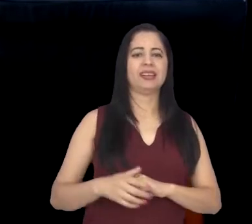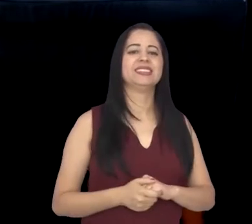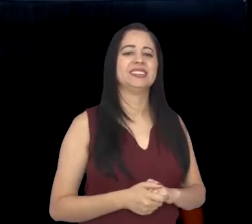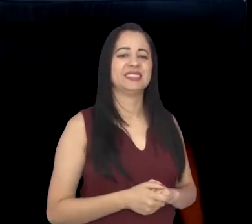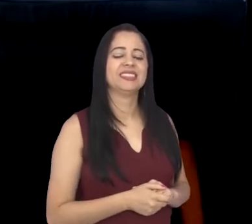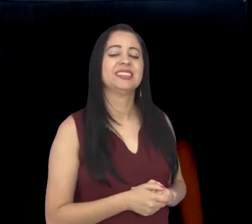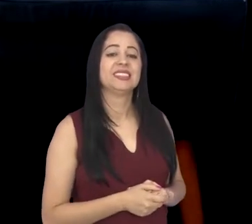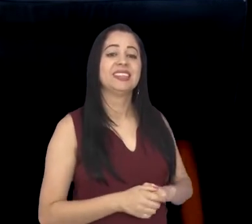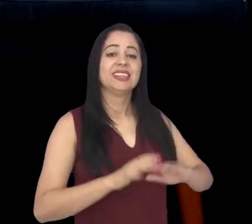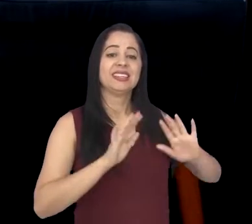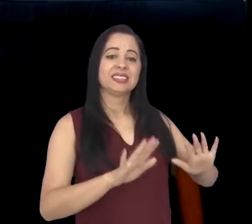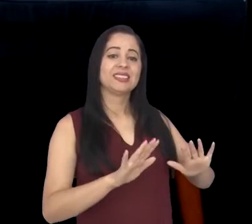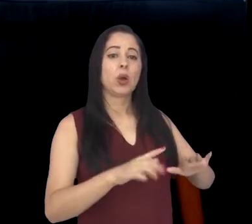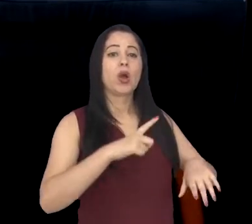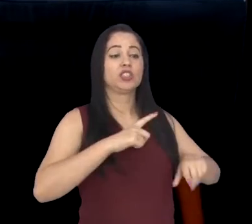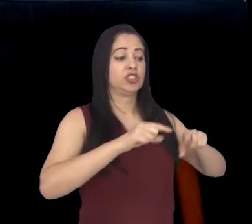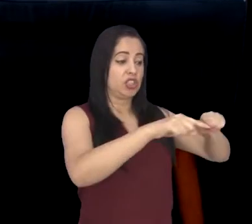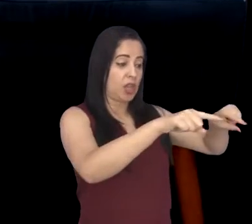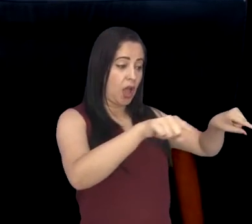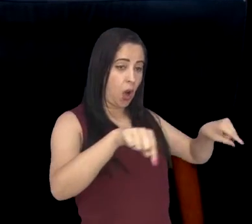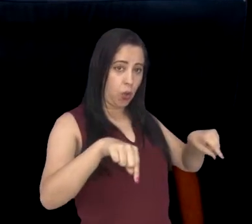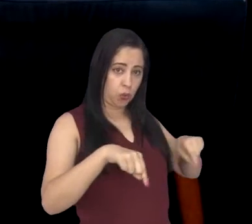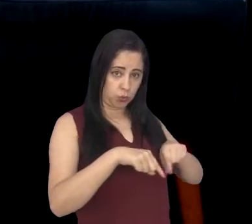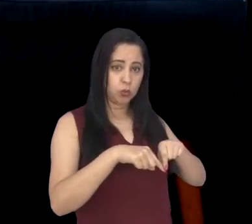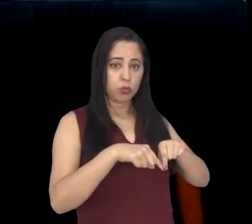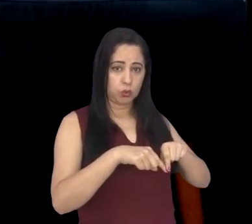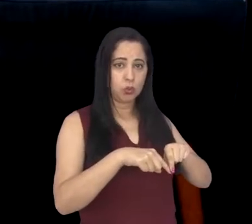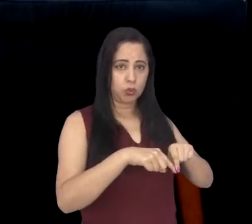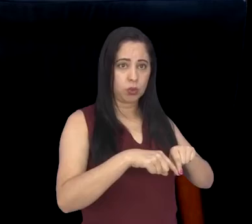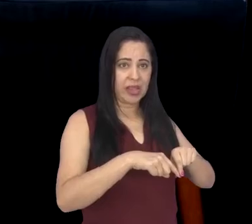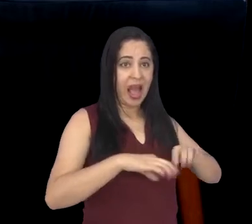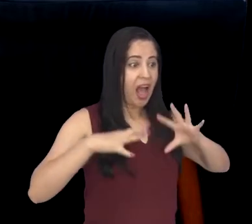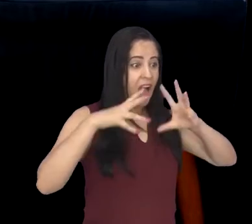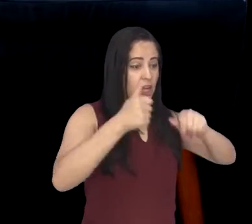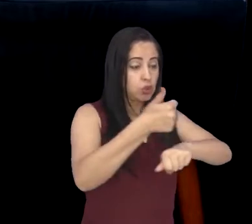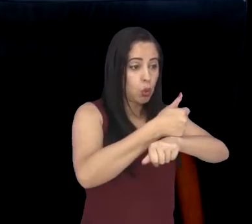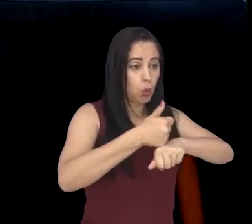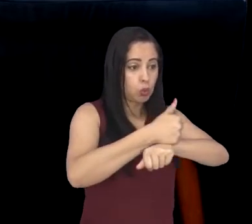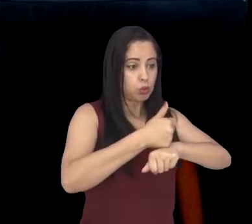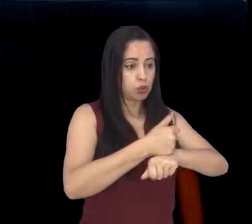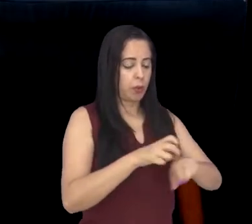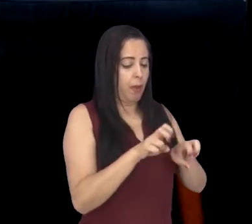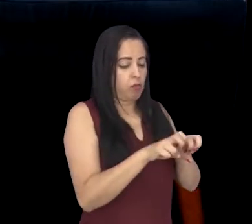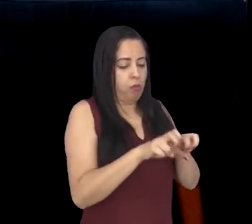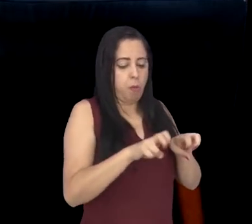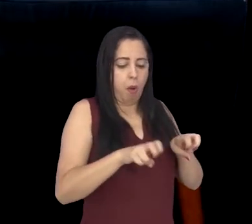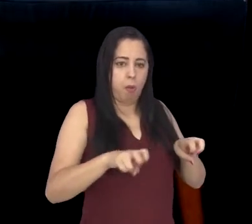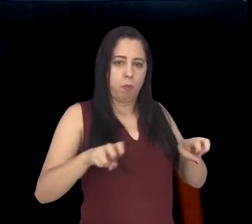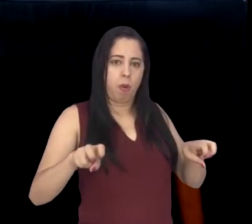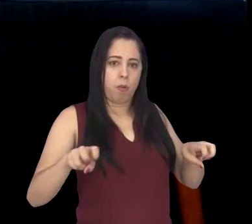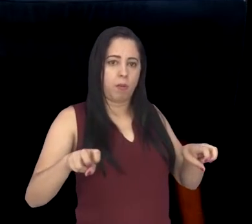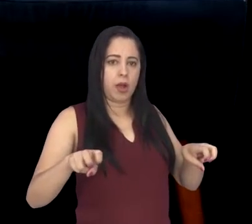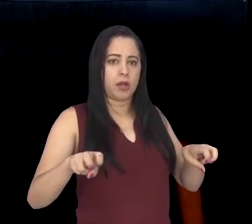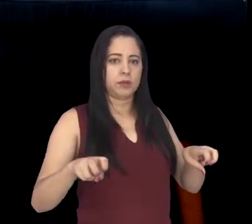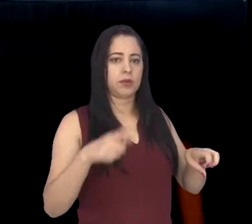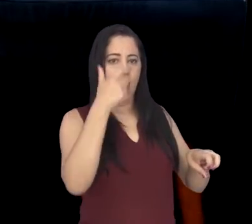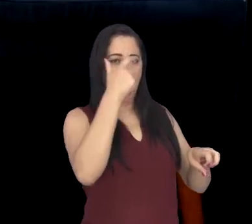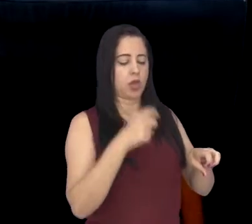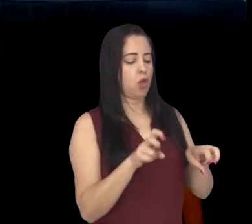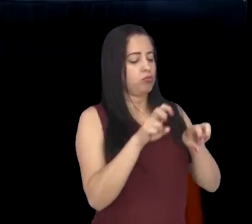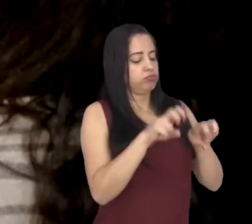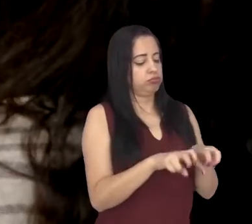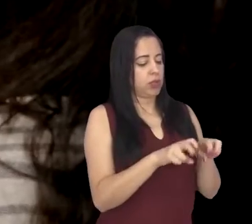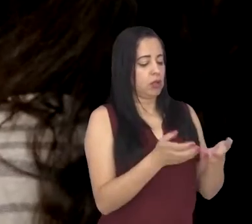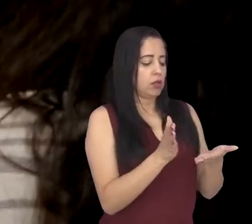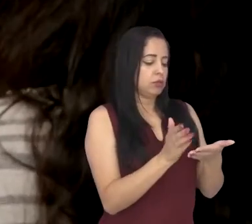da redação, era um lugar que ficava todos os jornais do Brasil inteiro. Você puxava e lia ali. Todos. E aí eu pegava ali, lia o